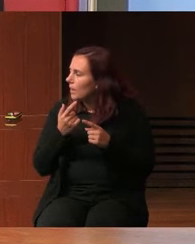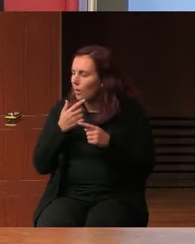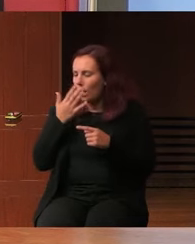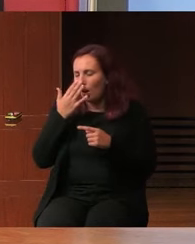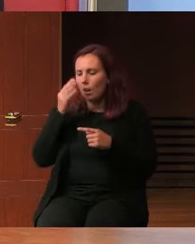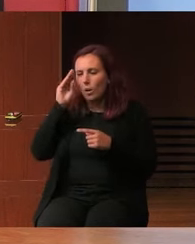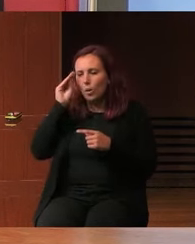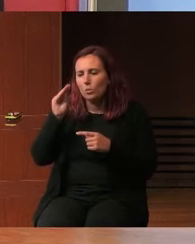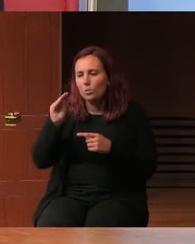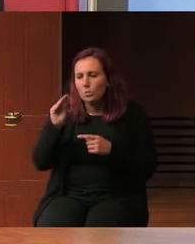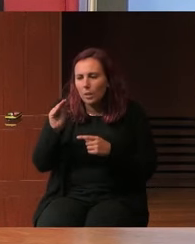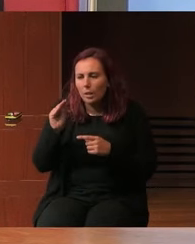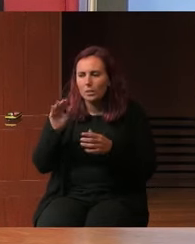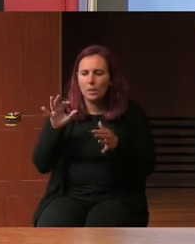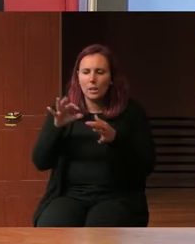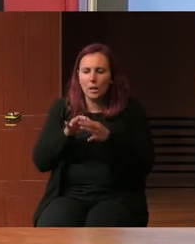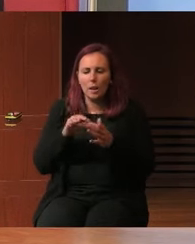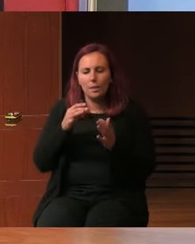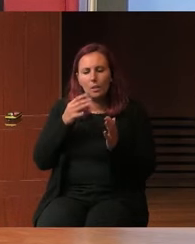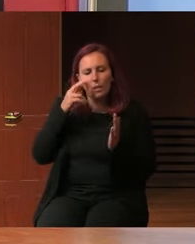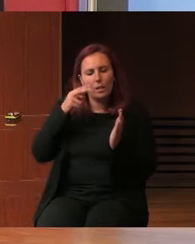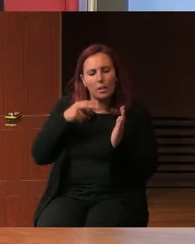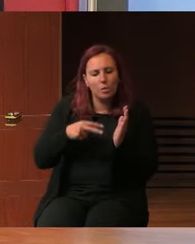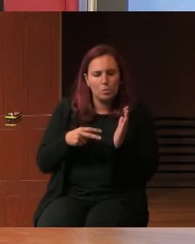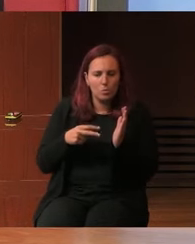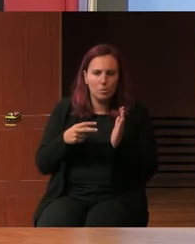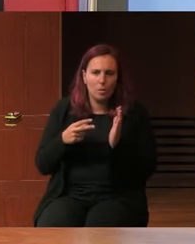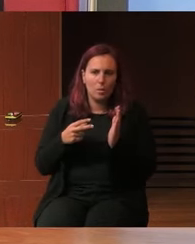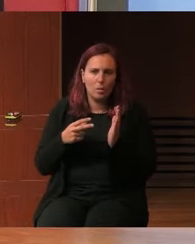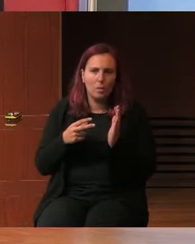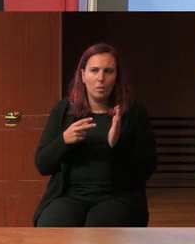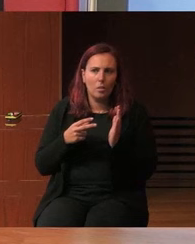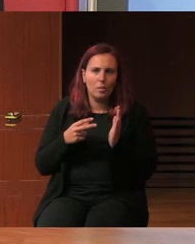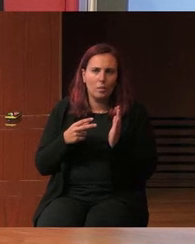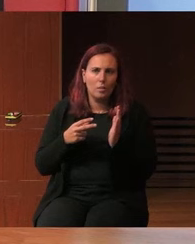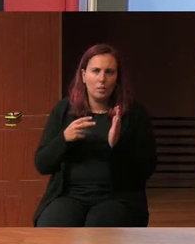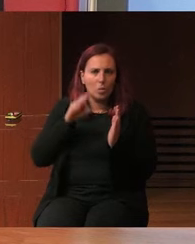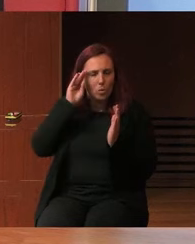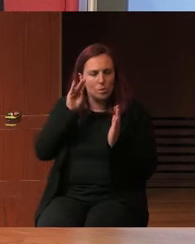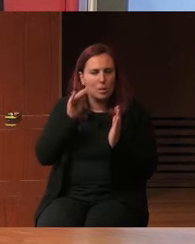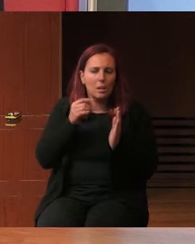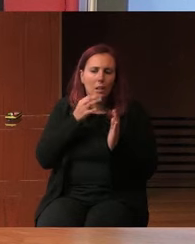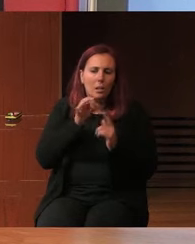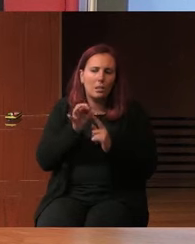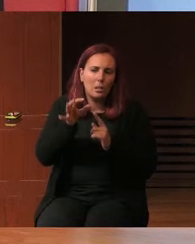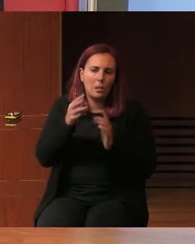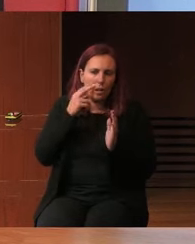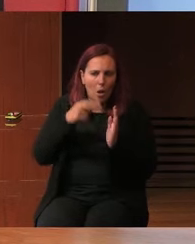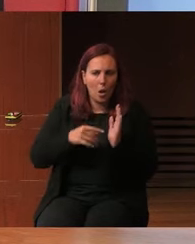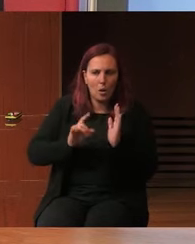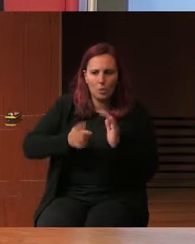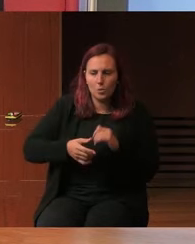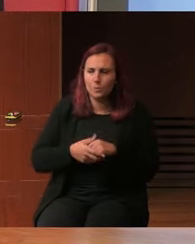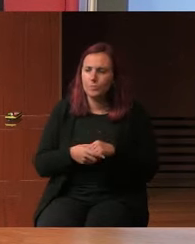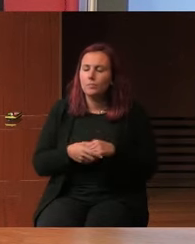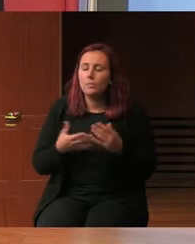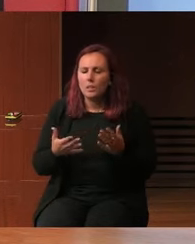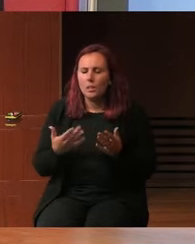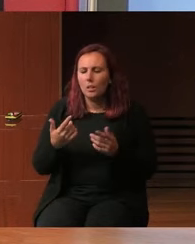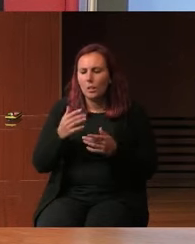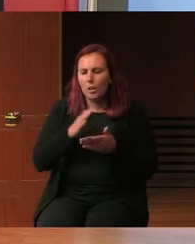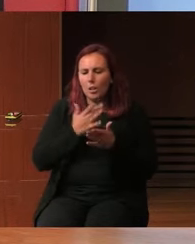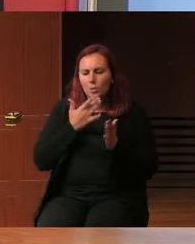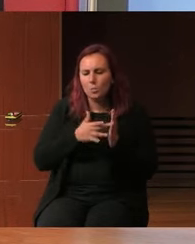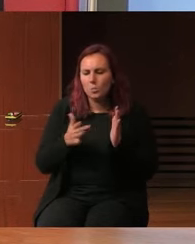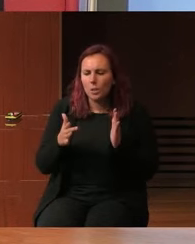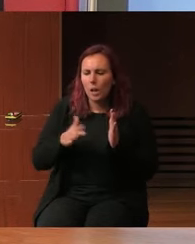conselheiros, nomeadamente no caso da leitura, de conselheiros de leitura. Ora, será que isto torna então as bibliotecas